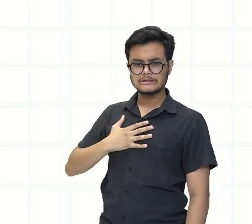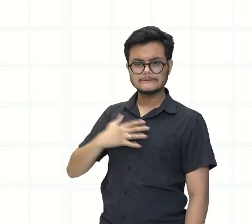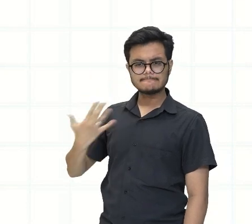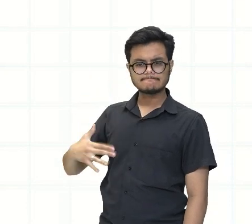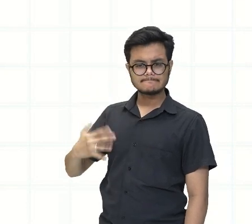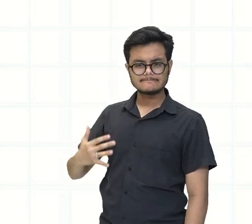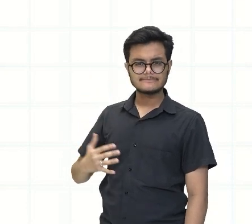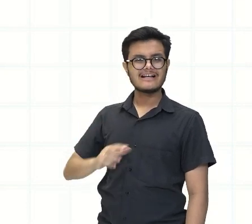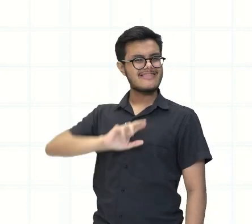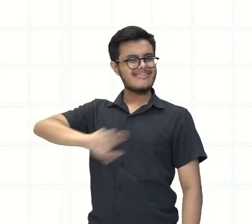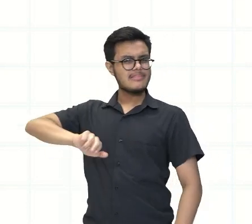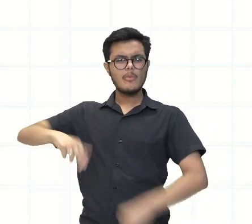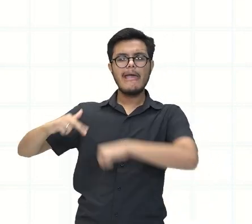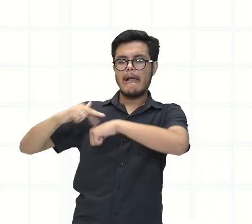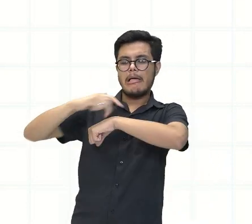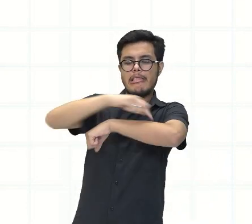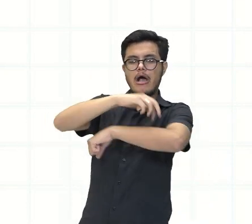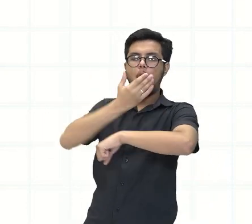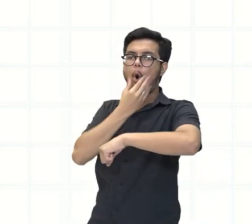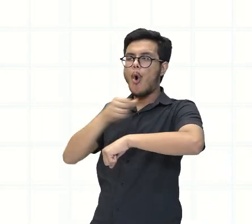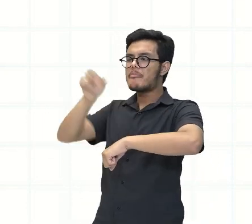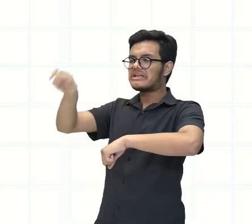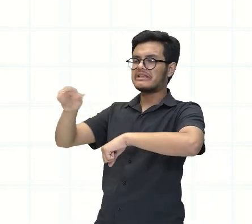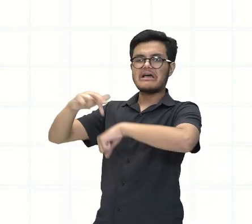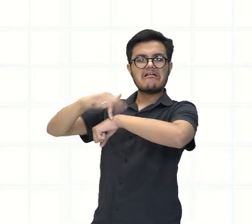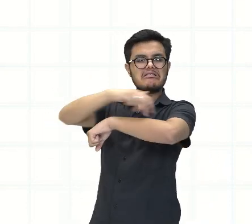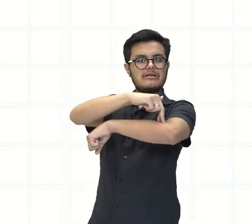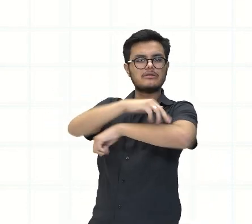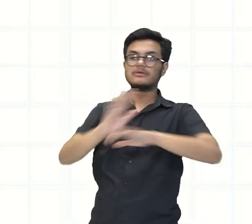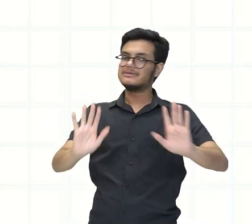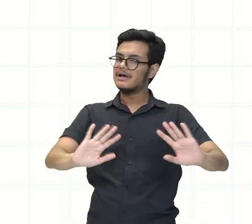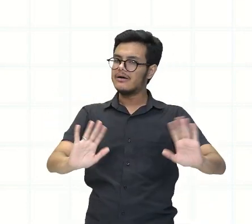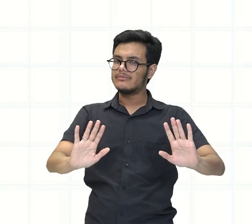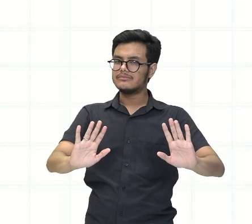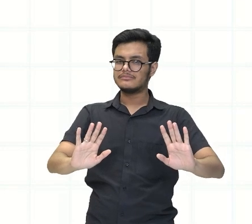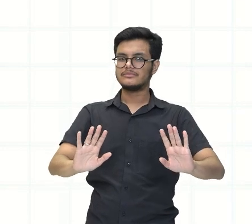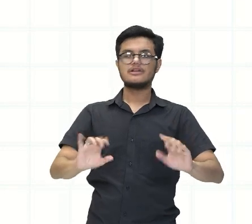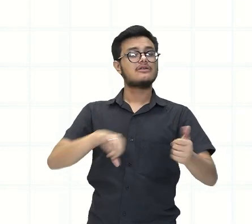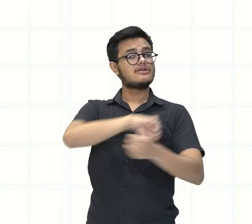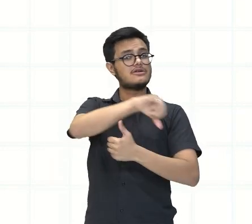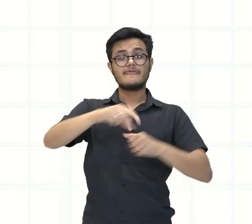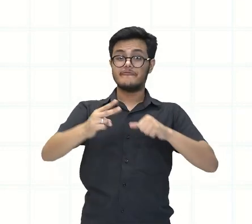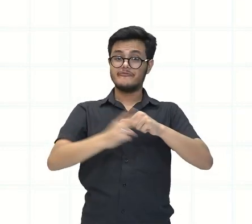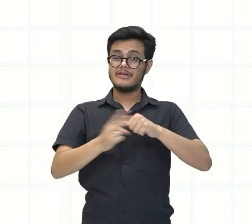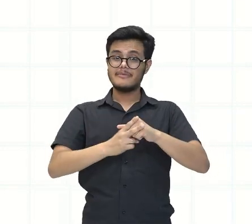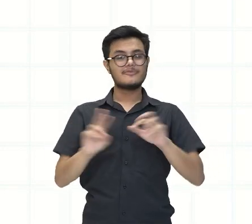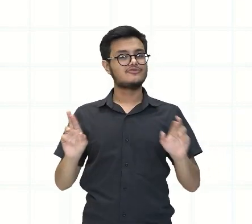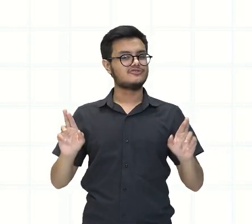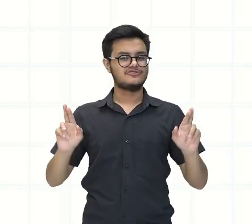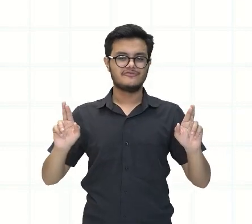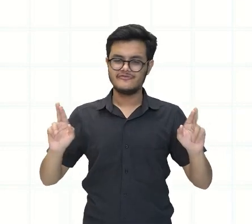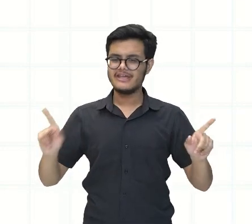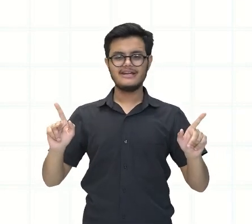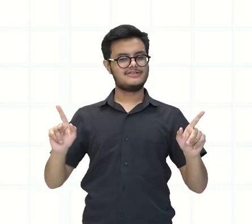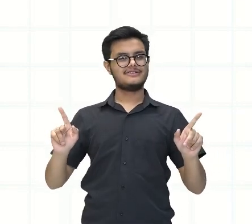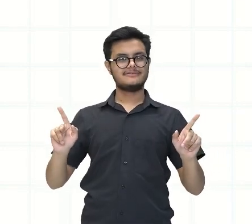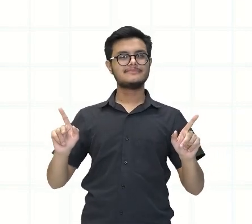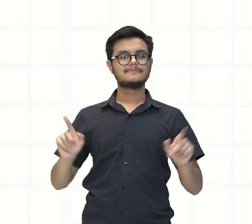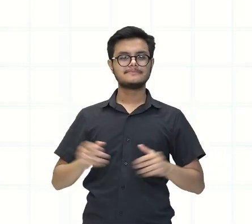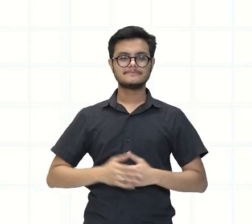É a qualidade do João, que é estar preocupado, ou é a ação de andar? Ora, aqui o que é mais